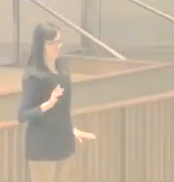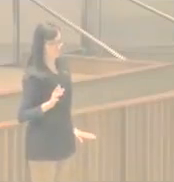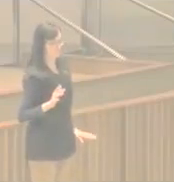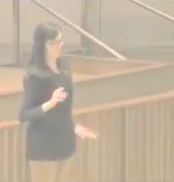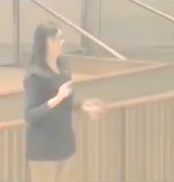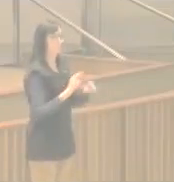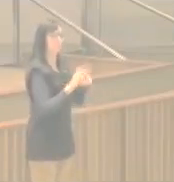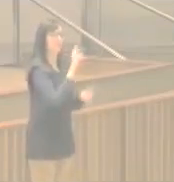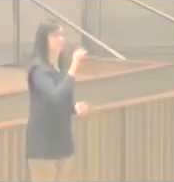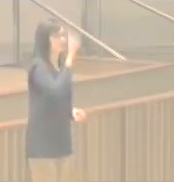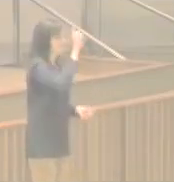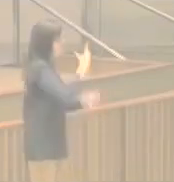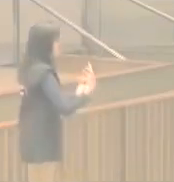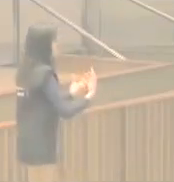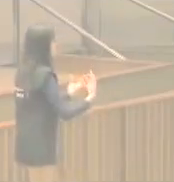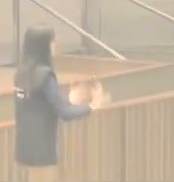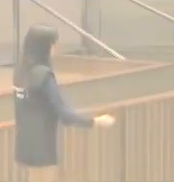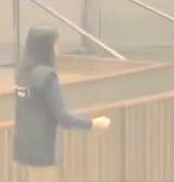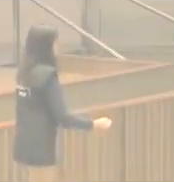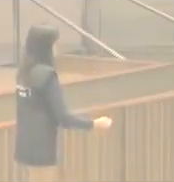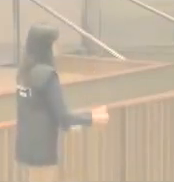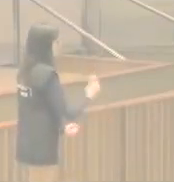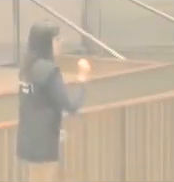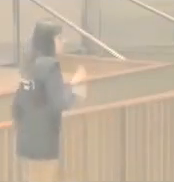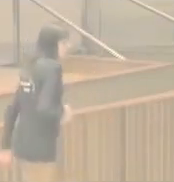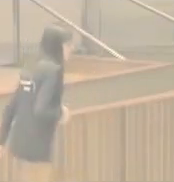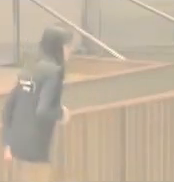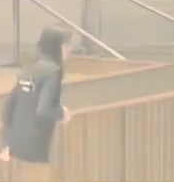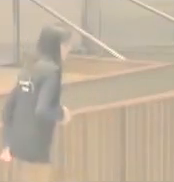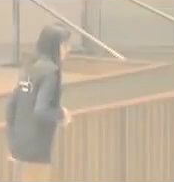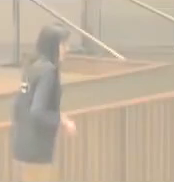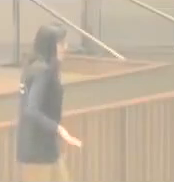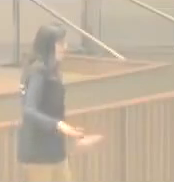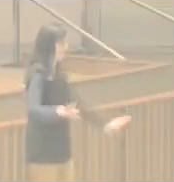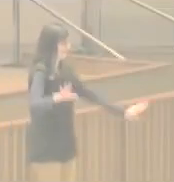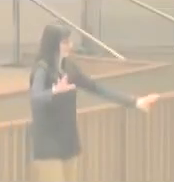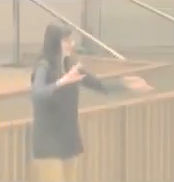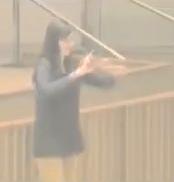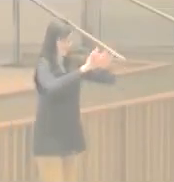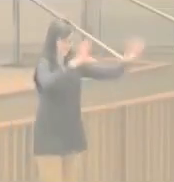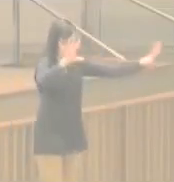Agora, quando Deus abre uma porta, ninguém fecha.